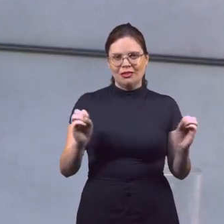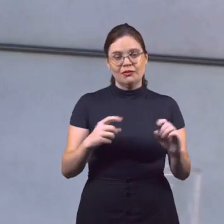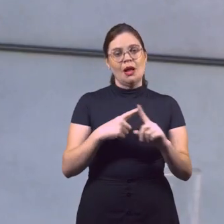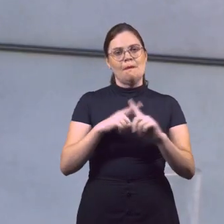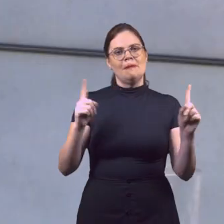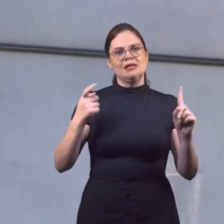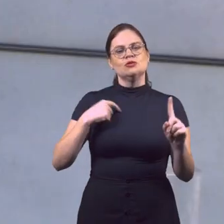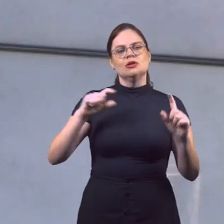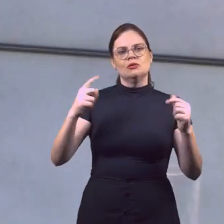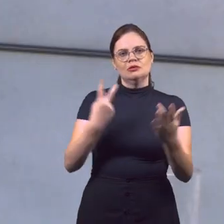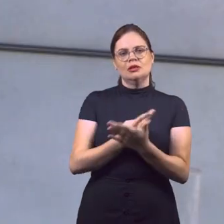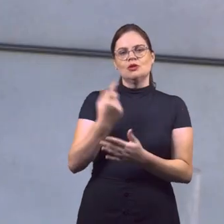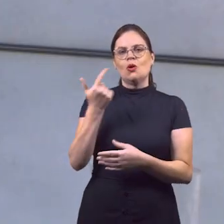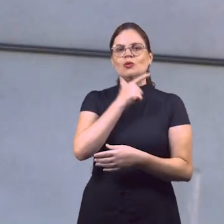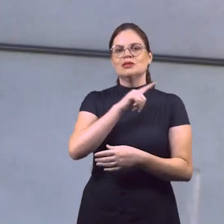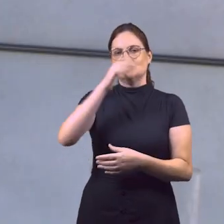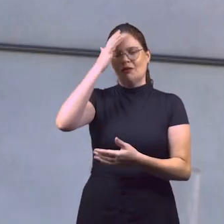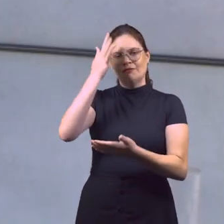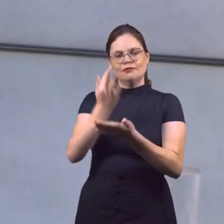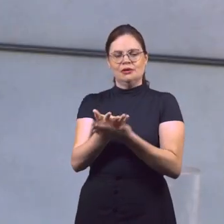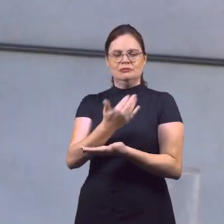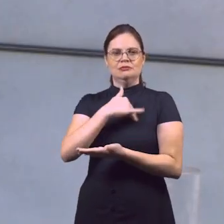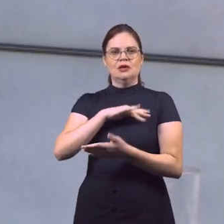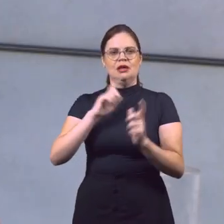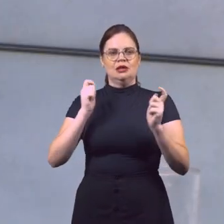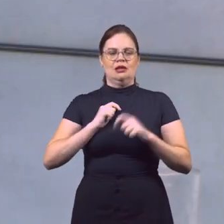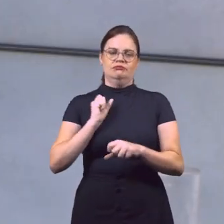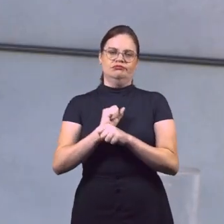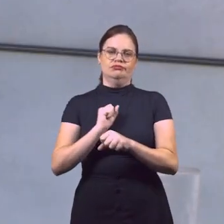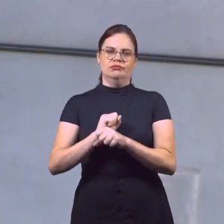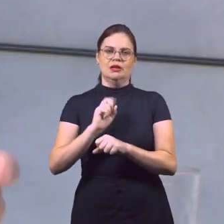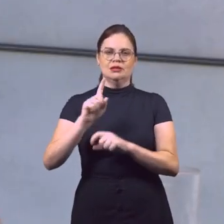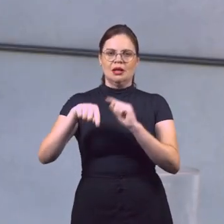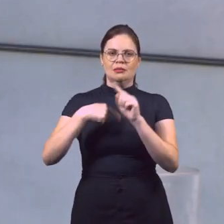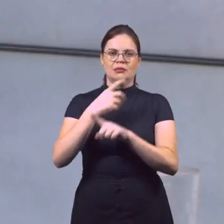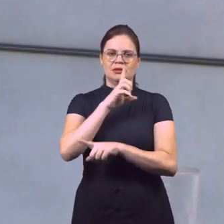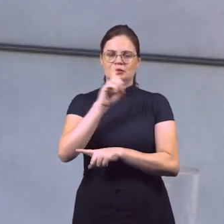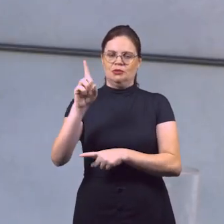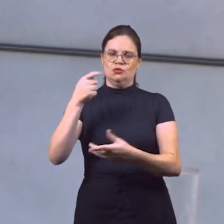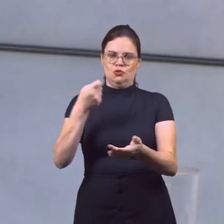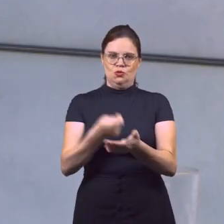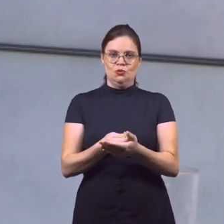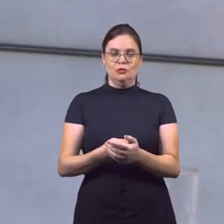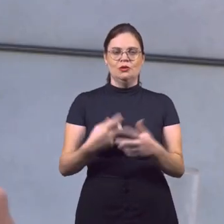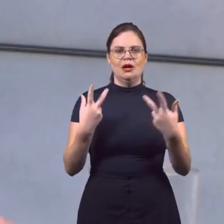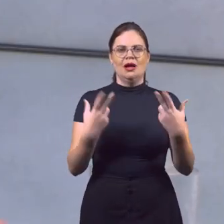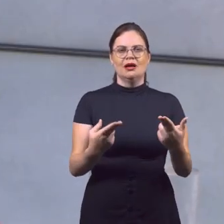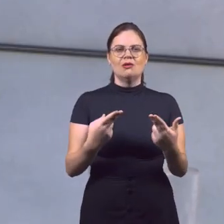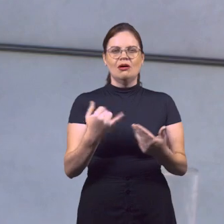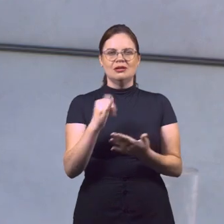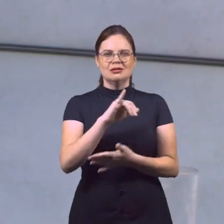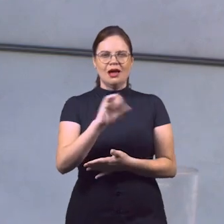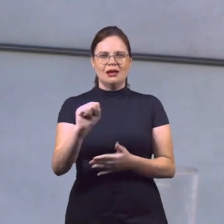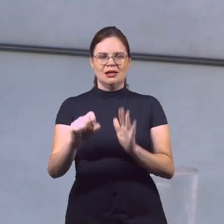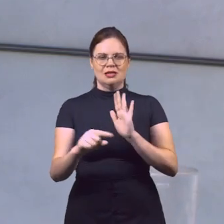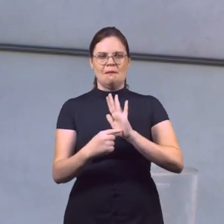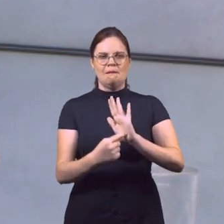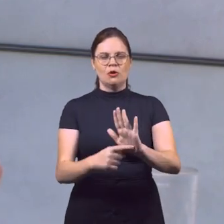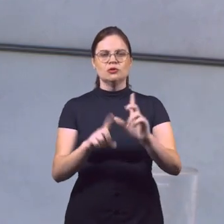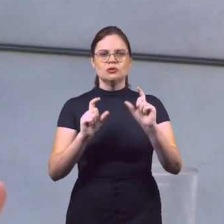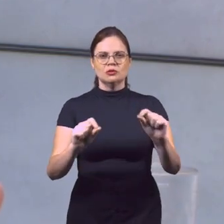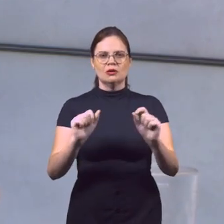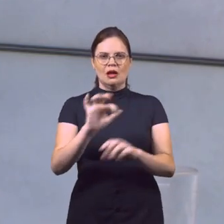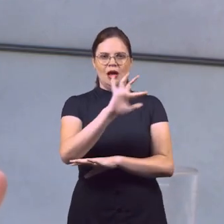da passagem em Isaías, né, que a palavra diz que secam-se a erva, caem as flores, mas a palavra do Senhor ela permanece,